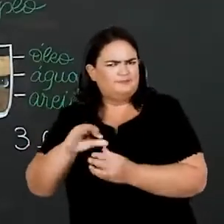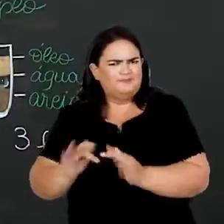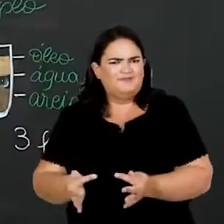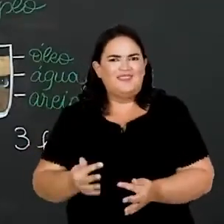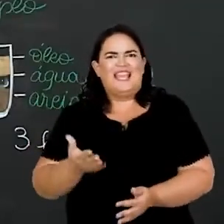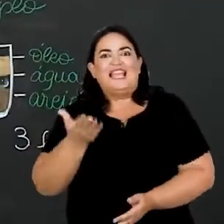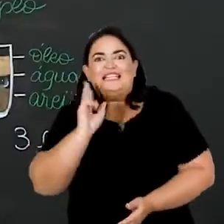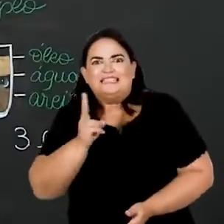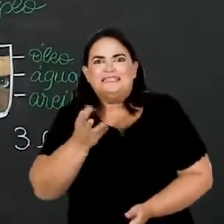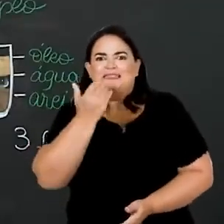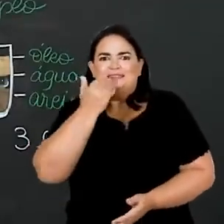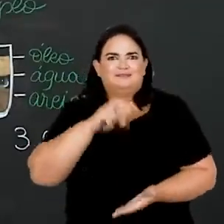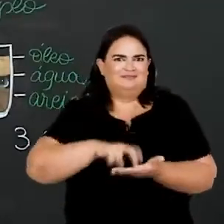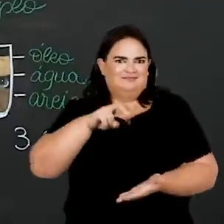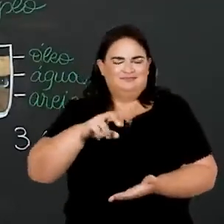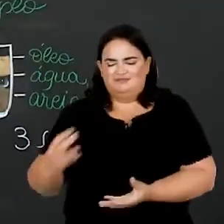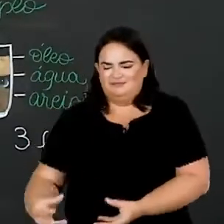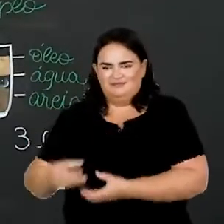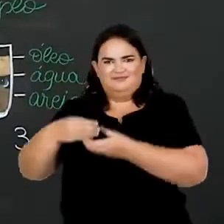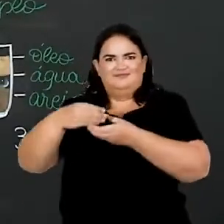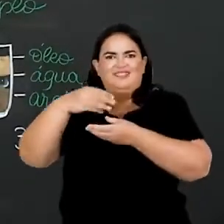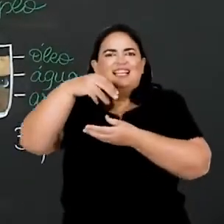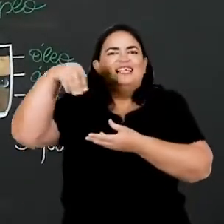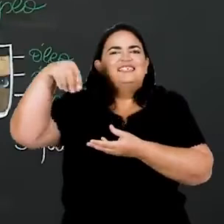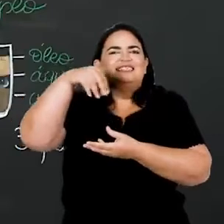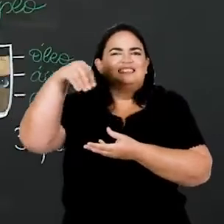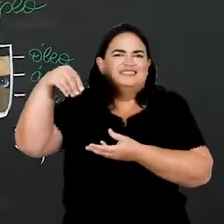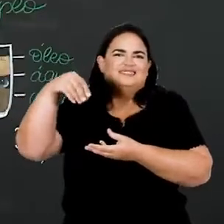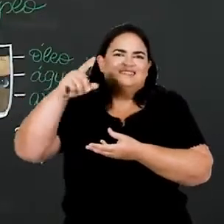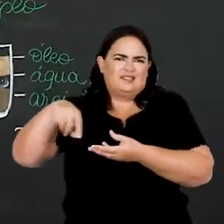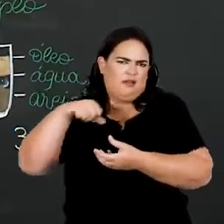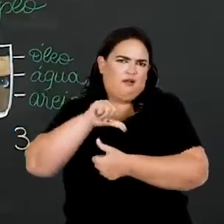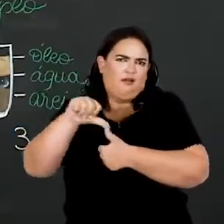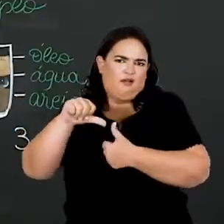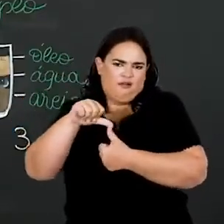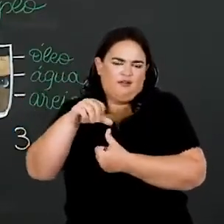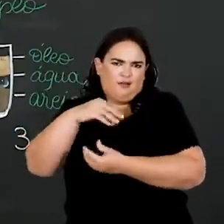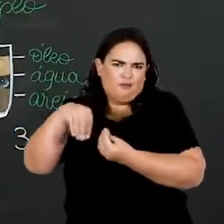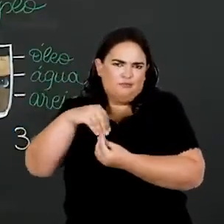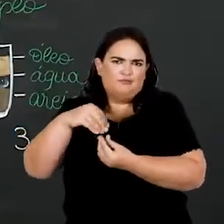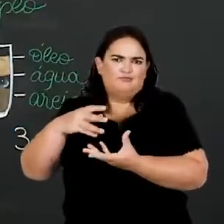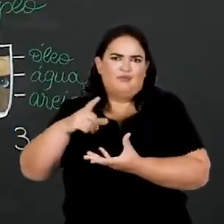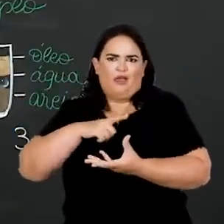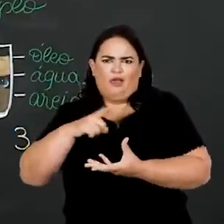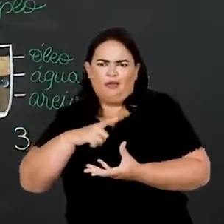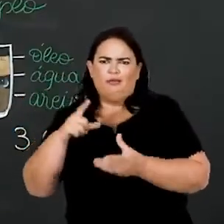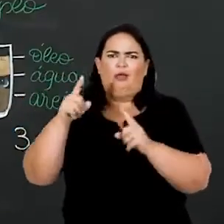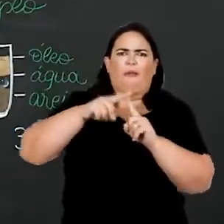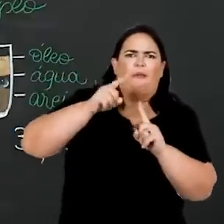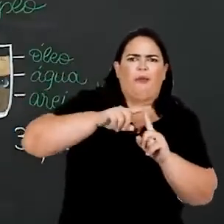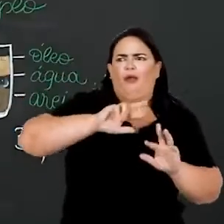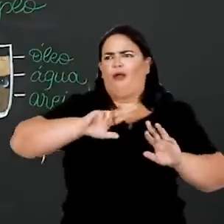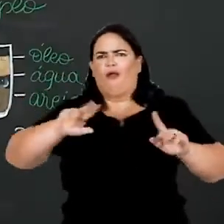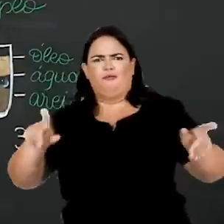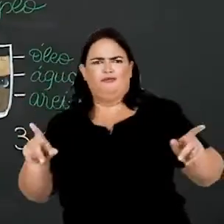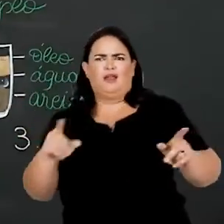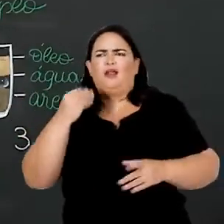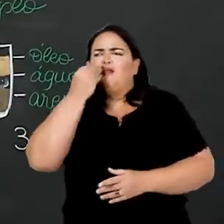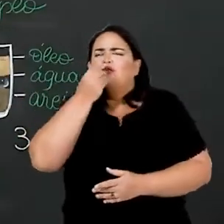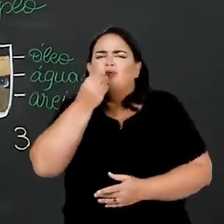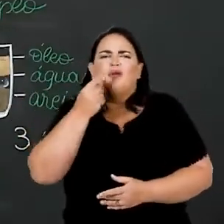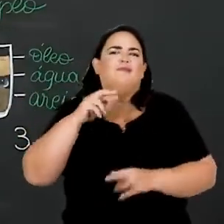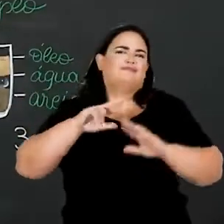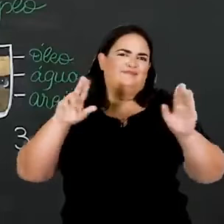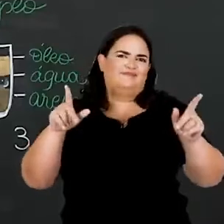alegria do café da manhã, cereais. É uma mistura. Eu tenho aqui diferentes marcas, diferentes sabores e